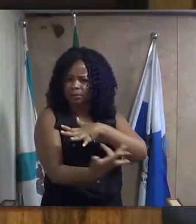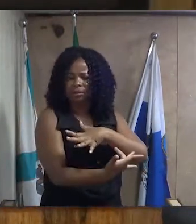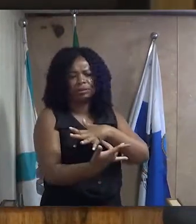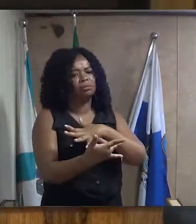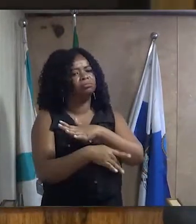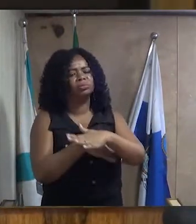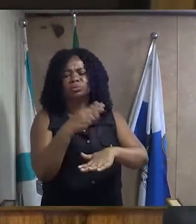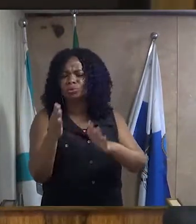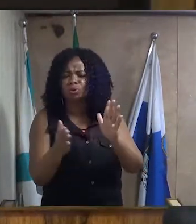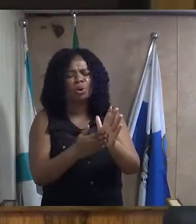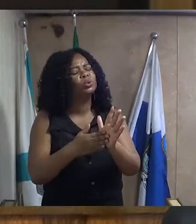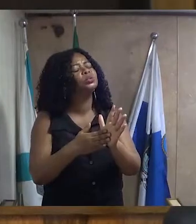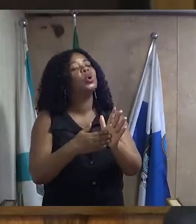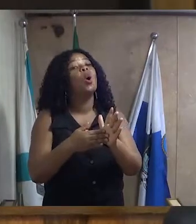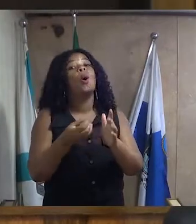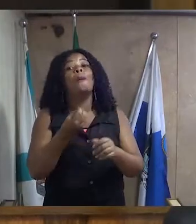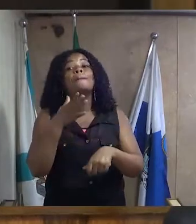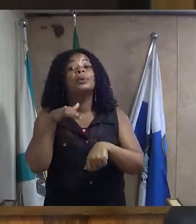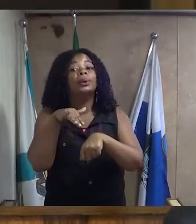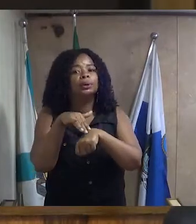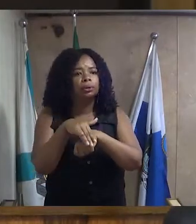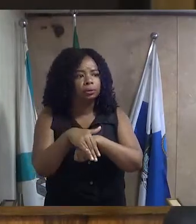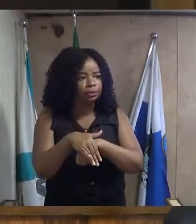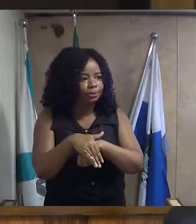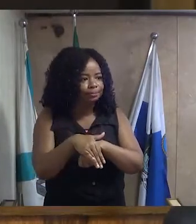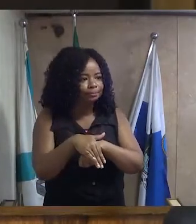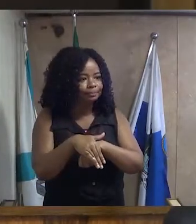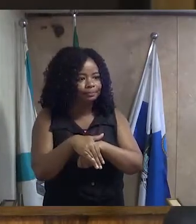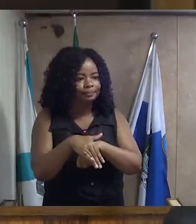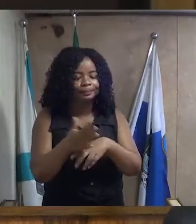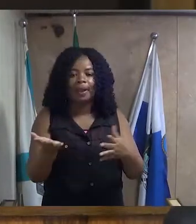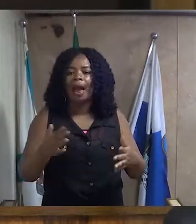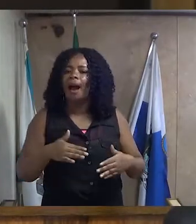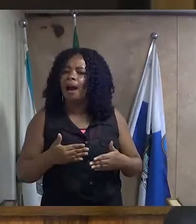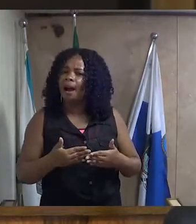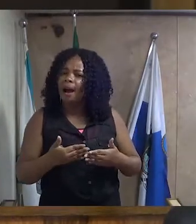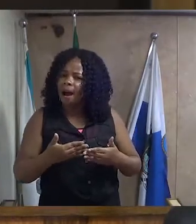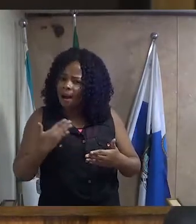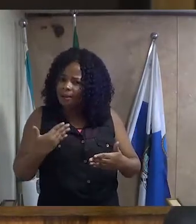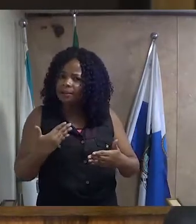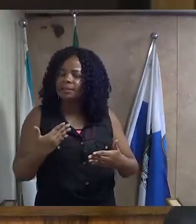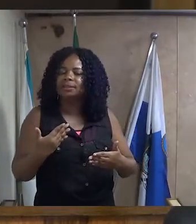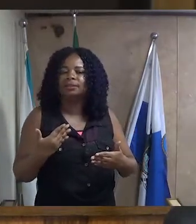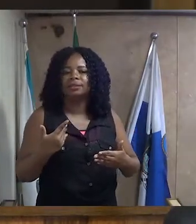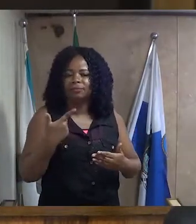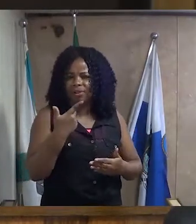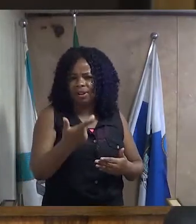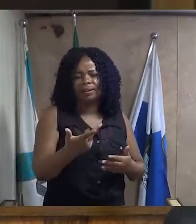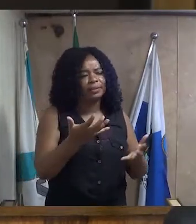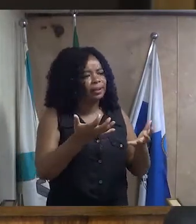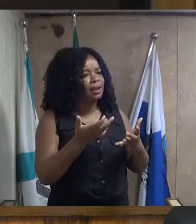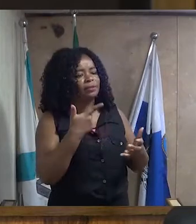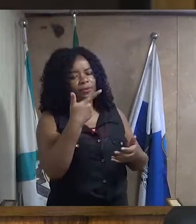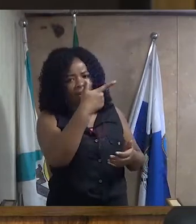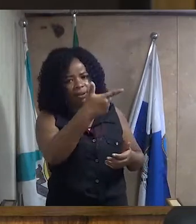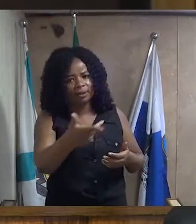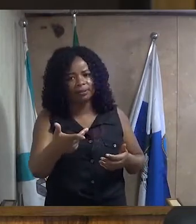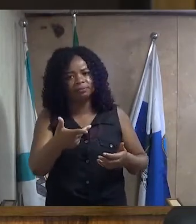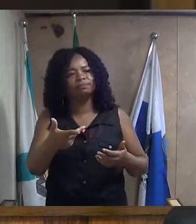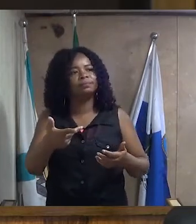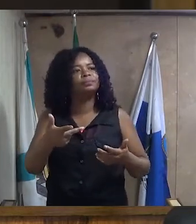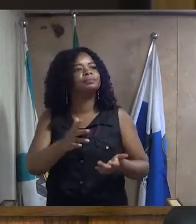Boa noite a todos. Pessoal, antes de mais nada, senhor presidente, eu quero